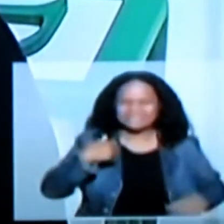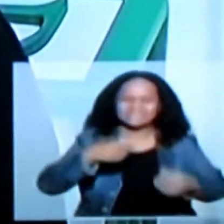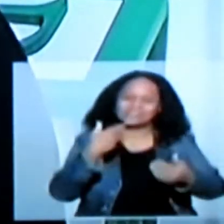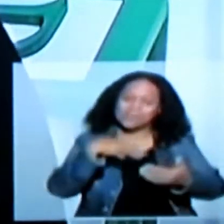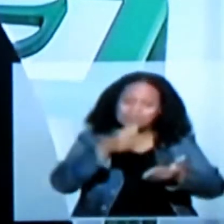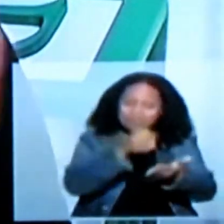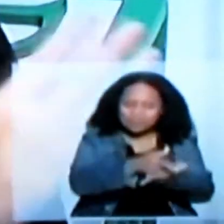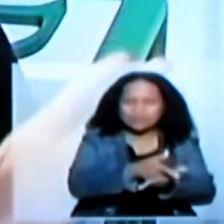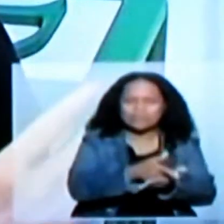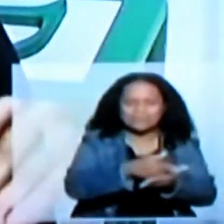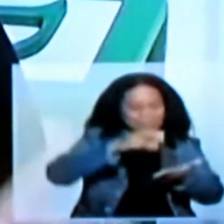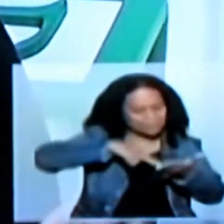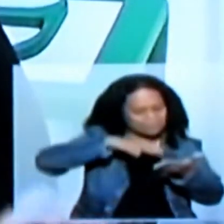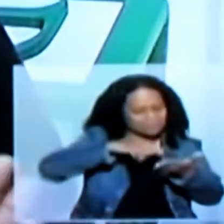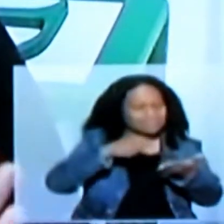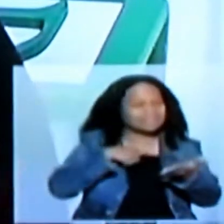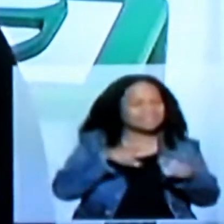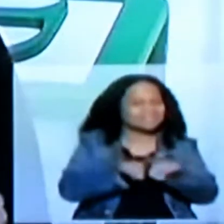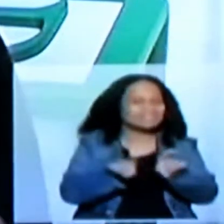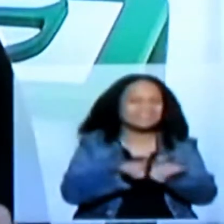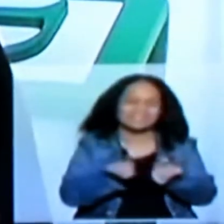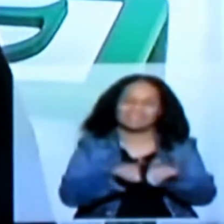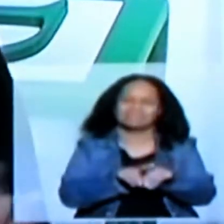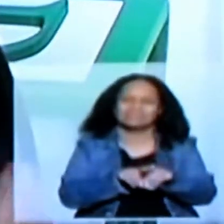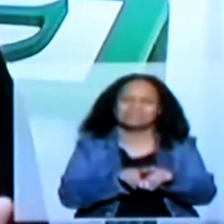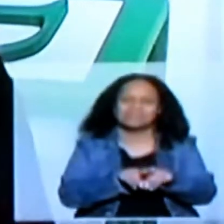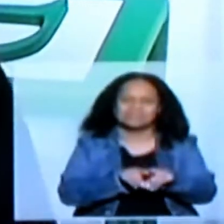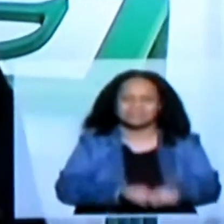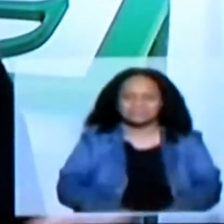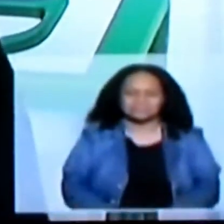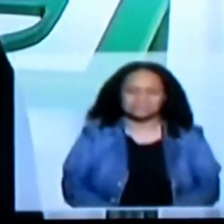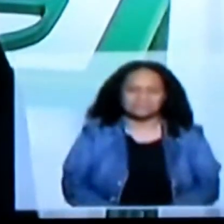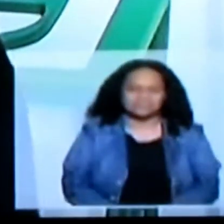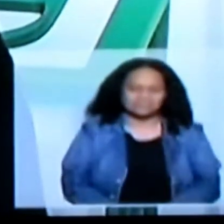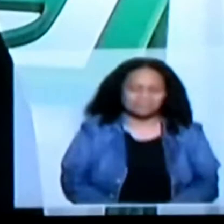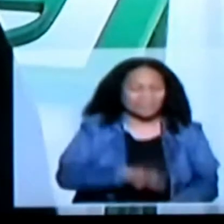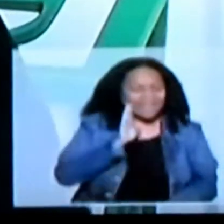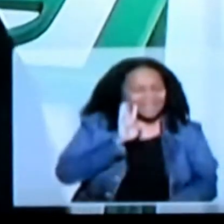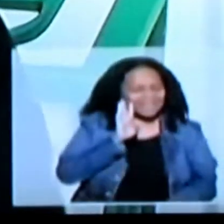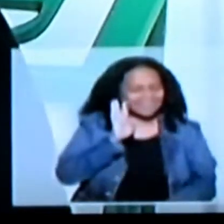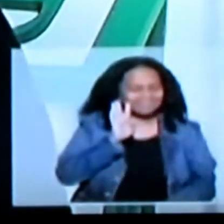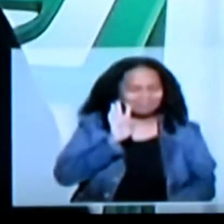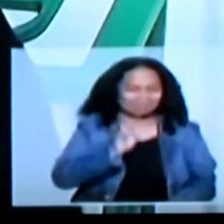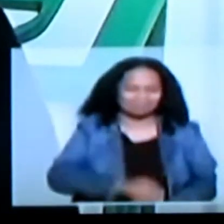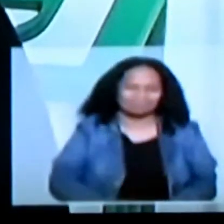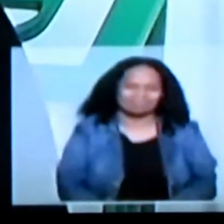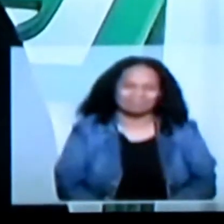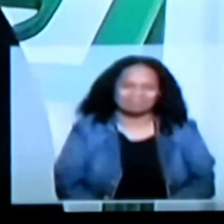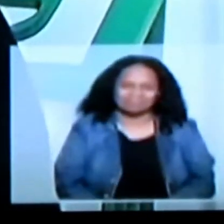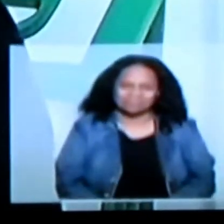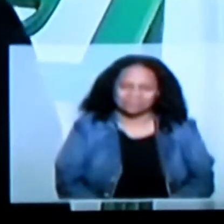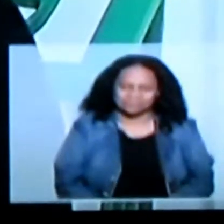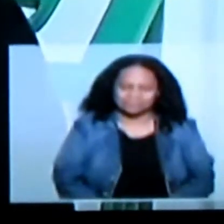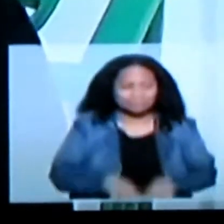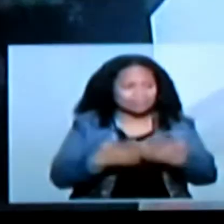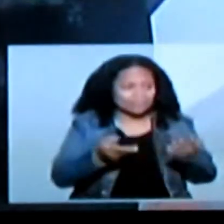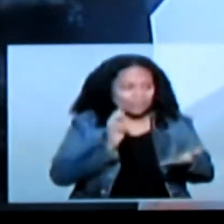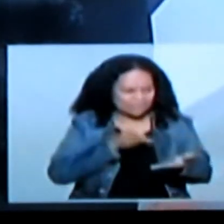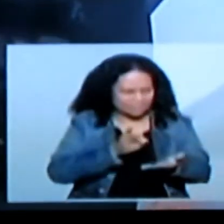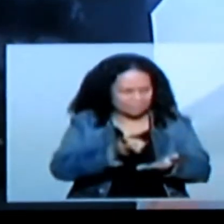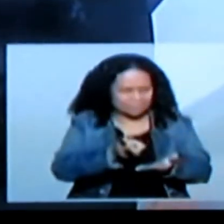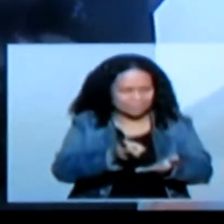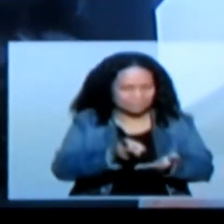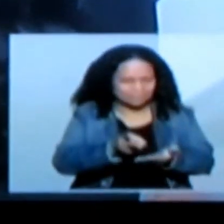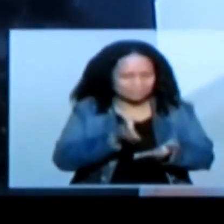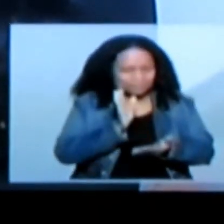livro, que do nada você simplesmente precisa ler aquele livro pra ontem, assim. Você precisa ler aquilo. Que